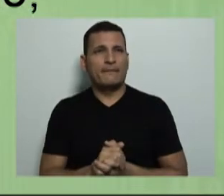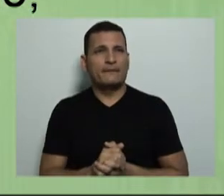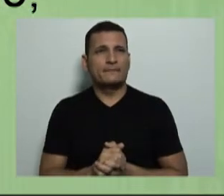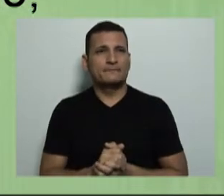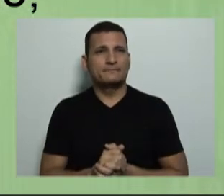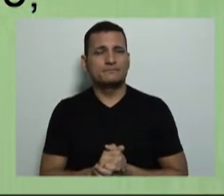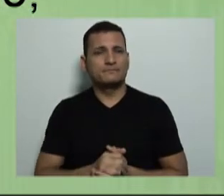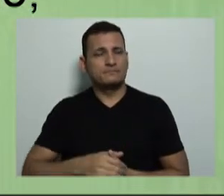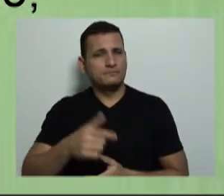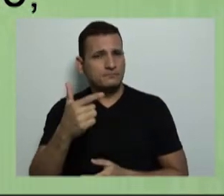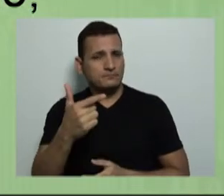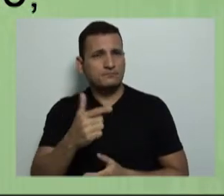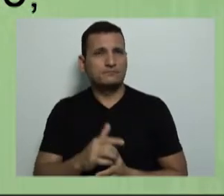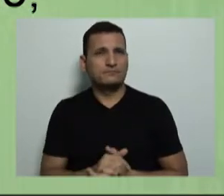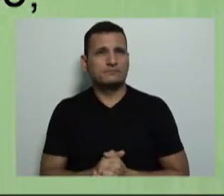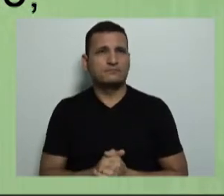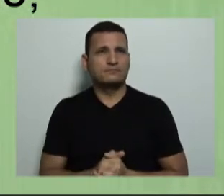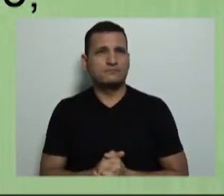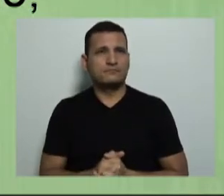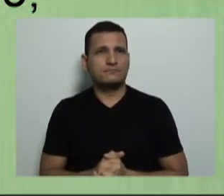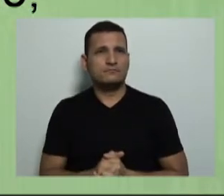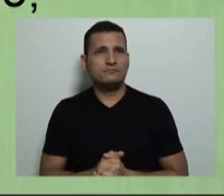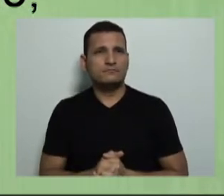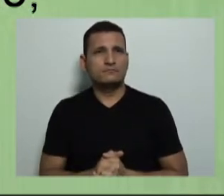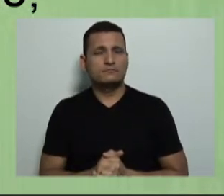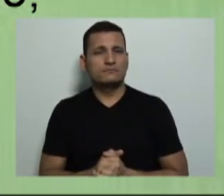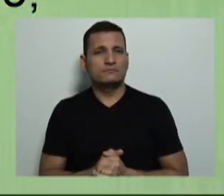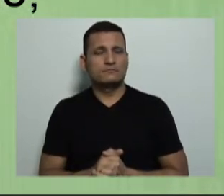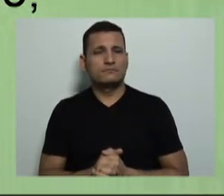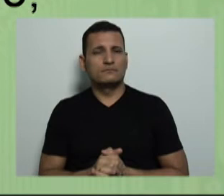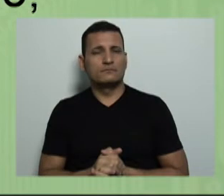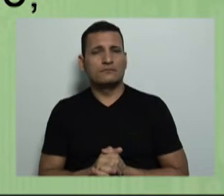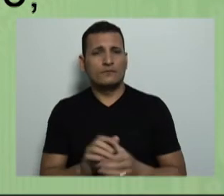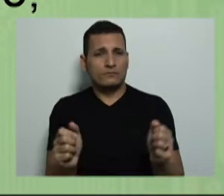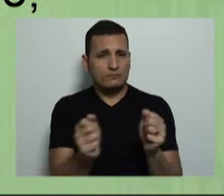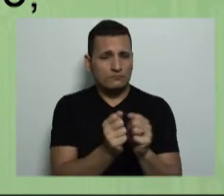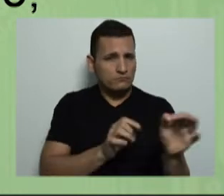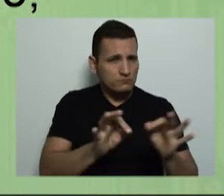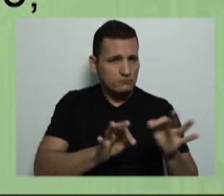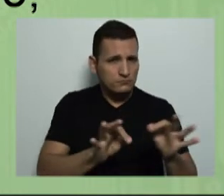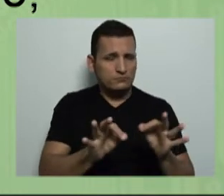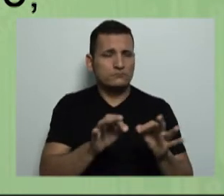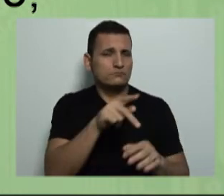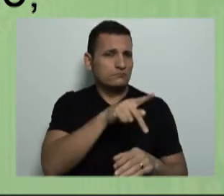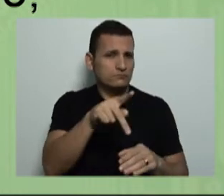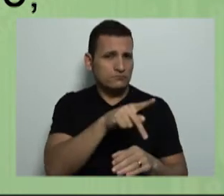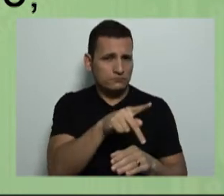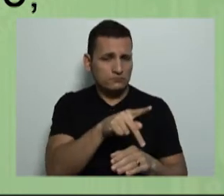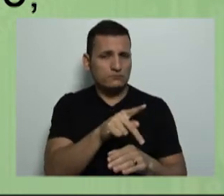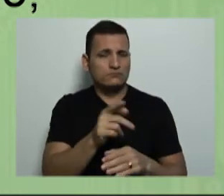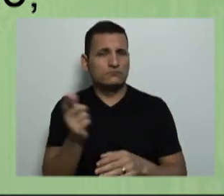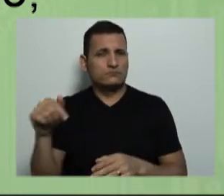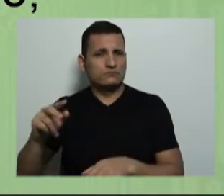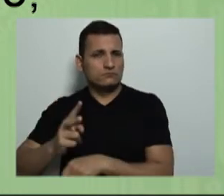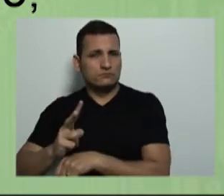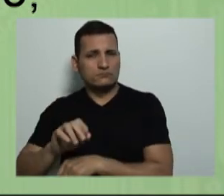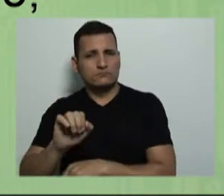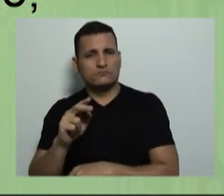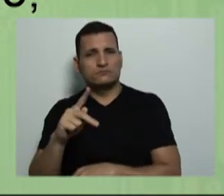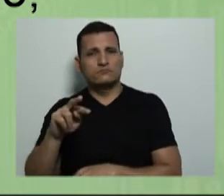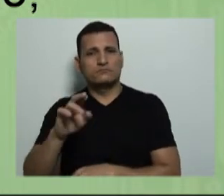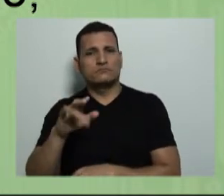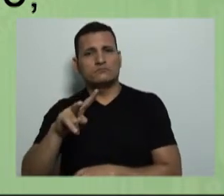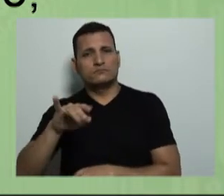2. Participar da elaboração do plano de estágio, juntamente com o professor orientador e supervisor de